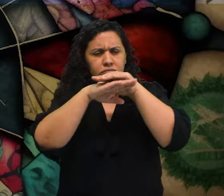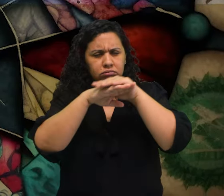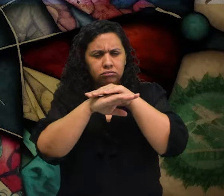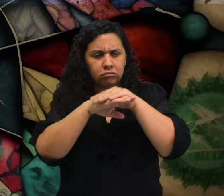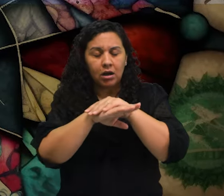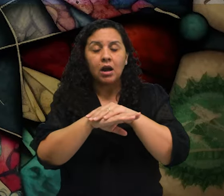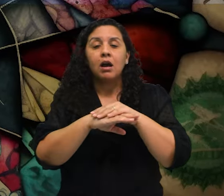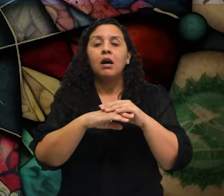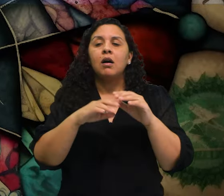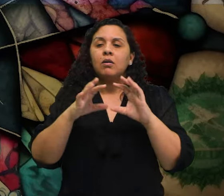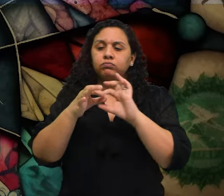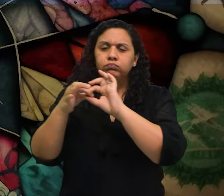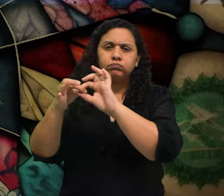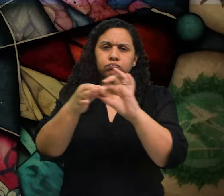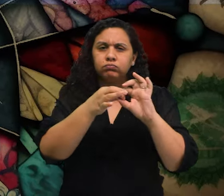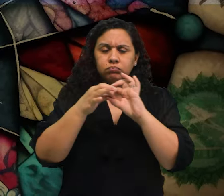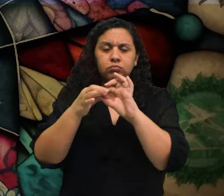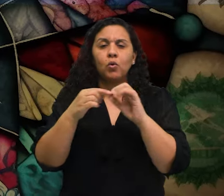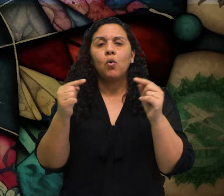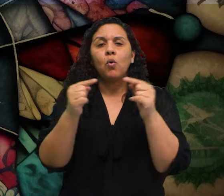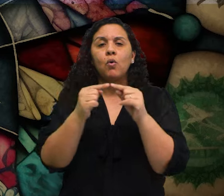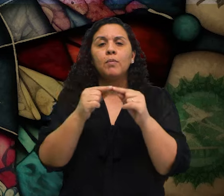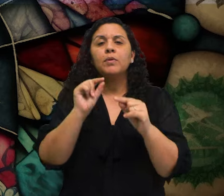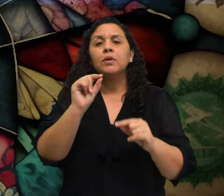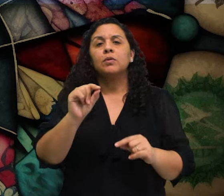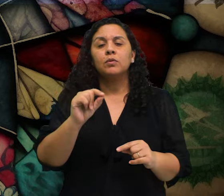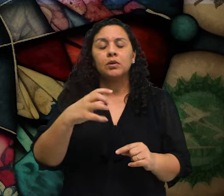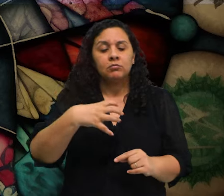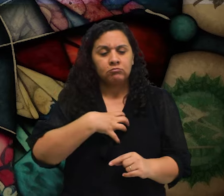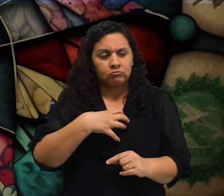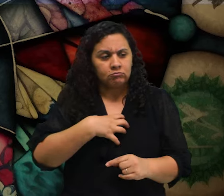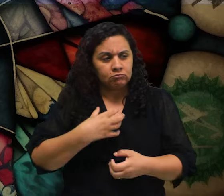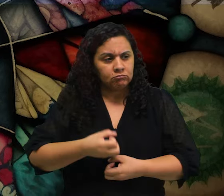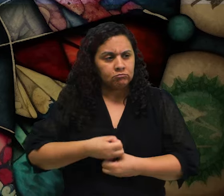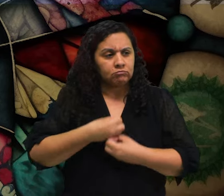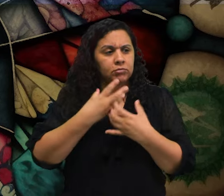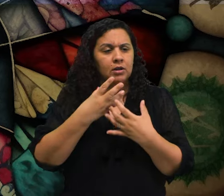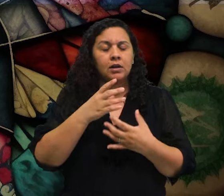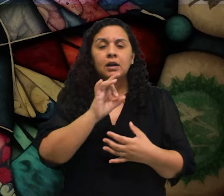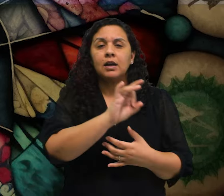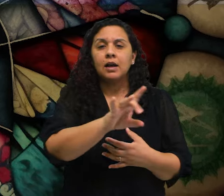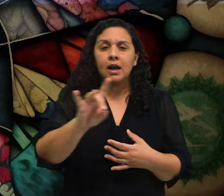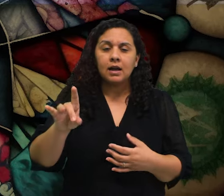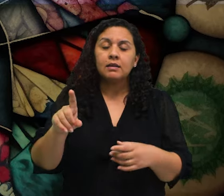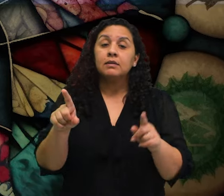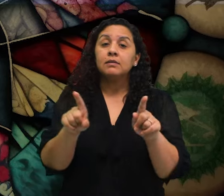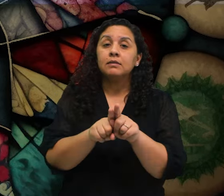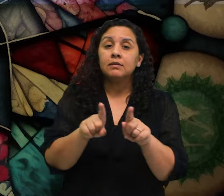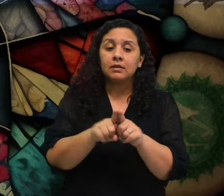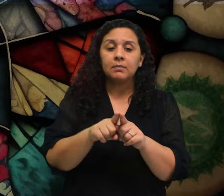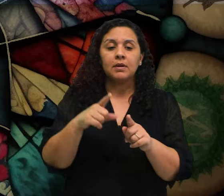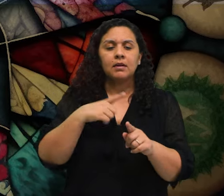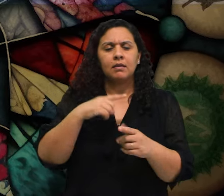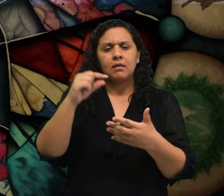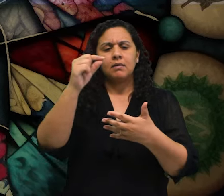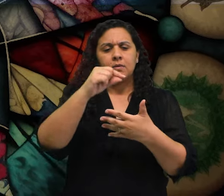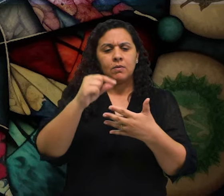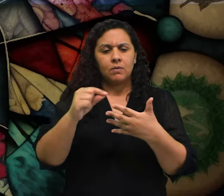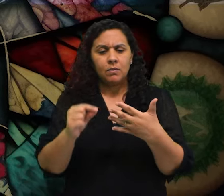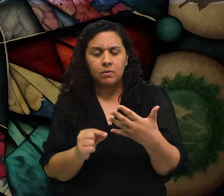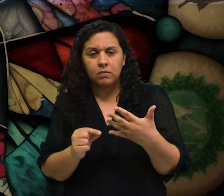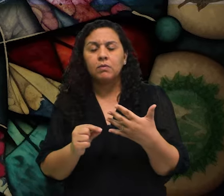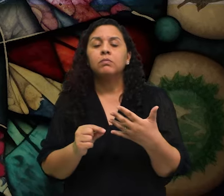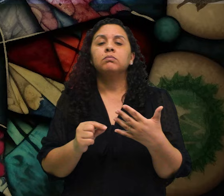coletivo, ele é constituído pela soma dos instintos e os seus arquétipos